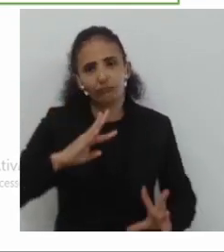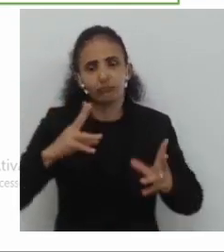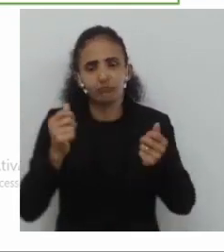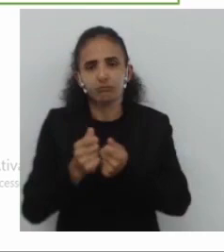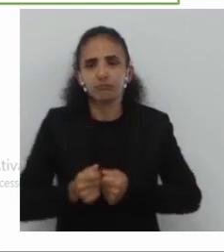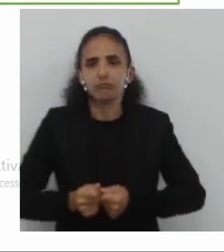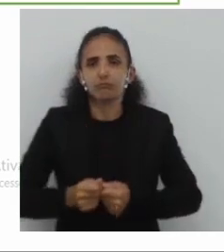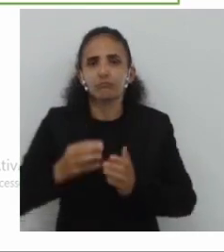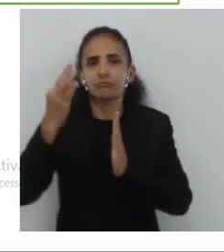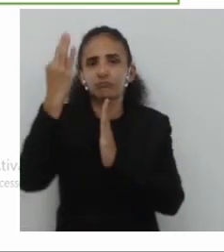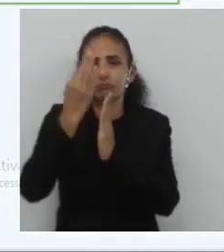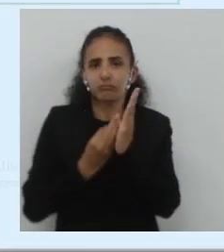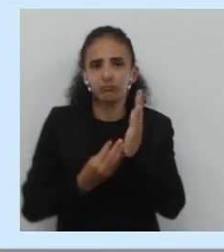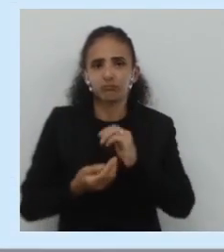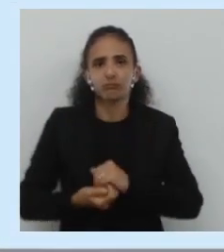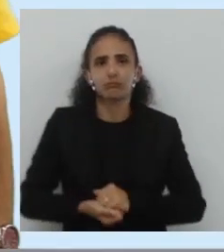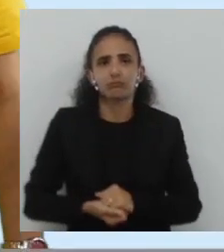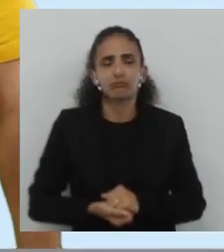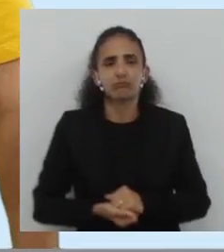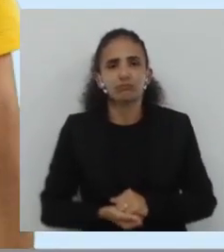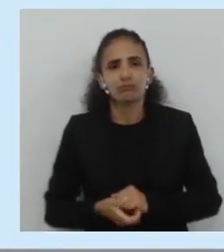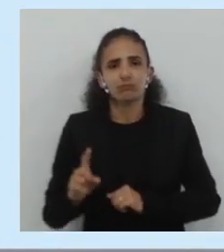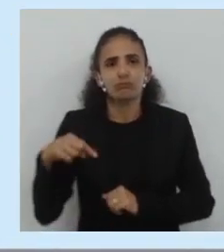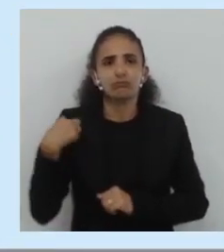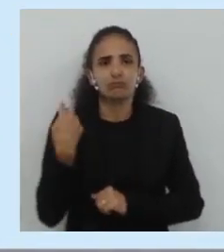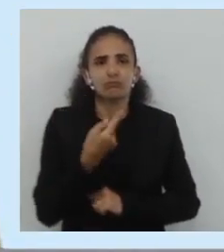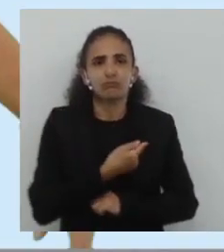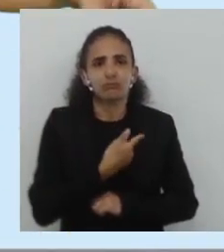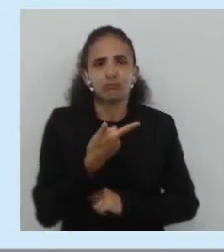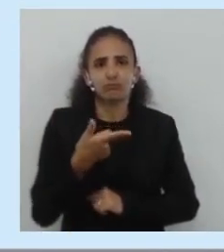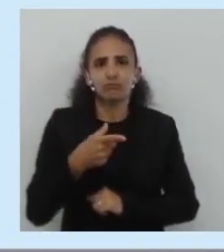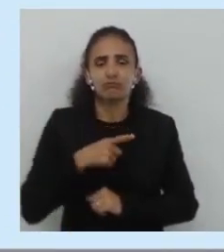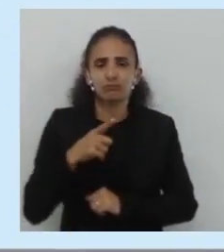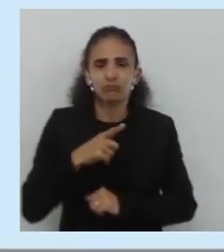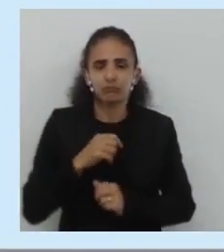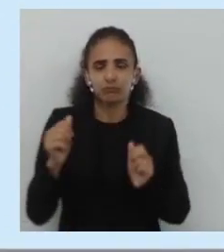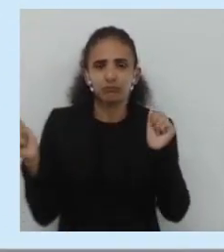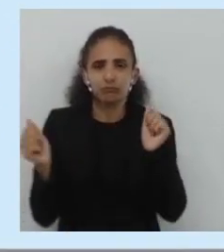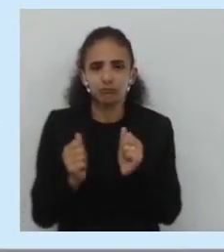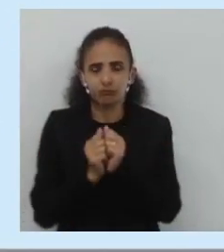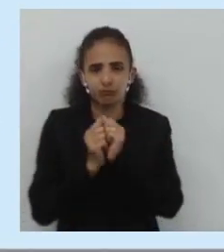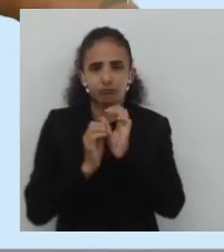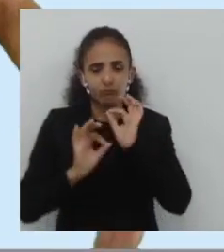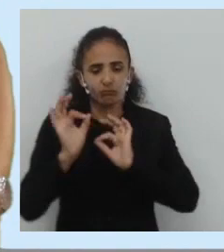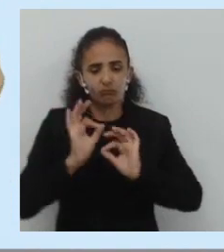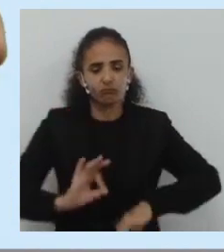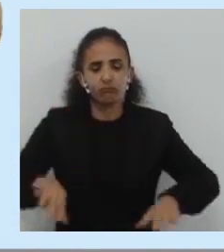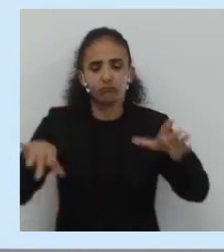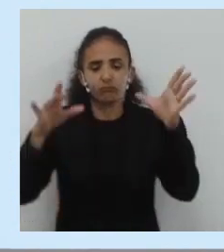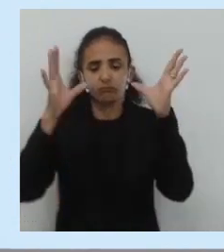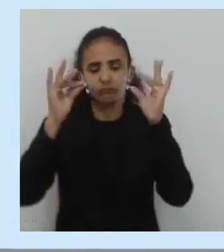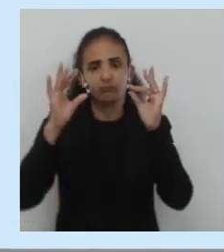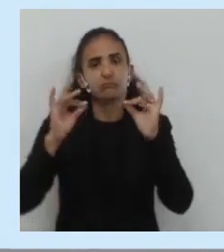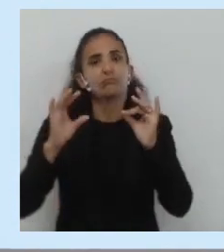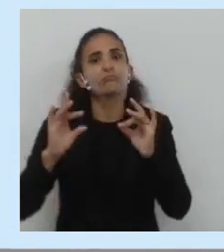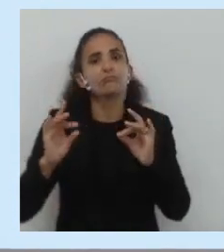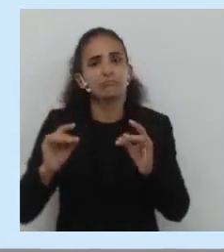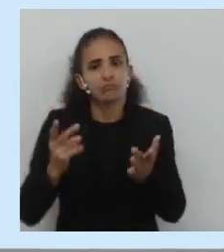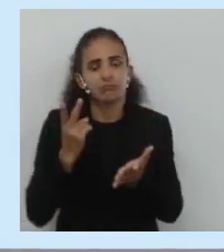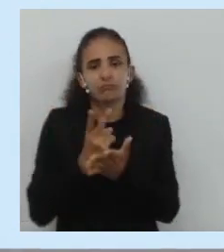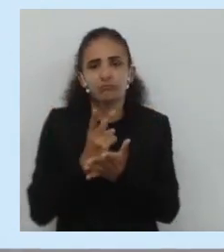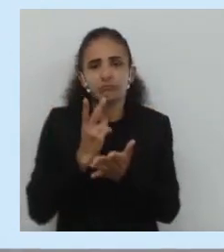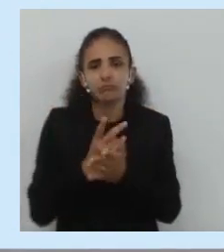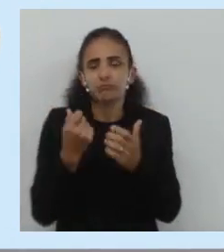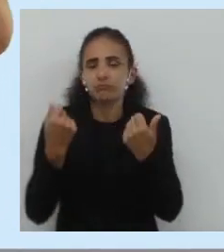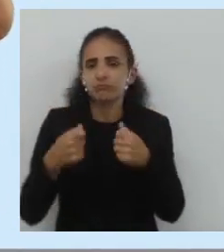globais desse texto. Cortando para mim, nós temos o seguinte: tanto a tomada de nota quanto a questão do resumo